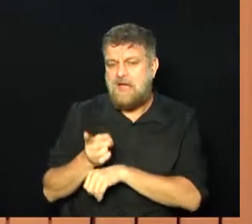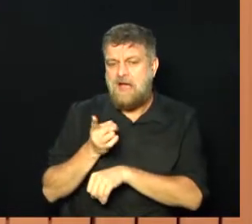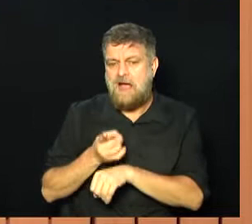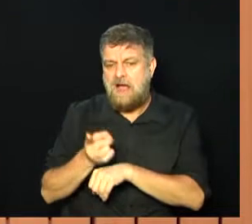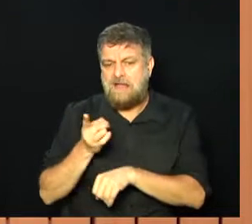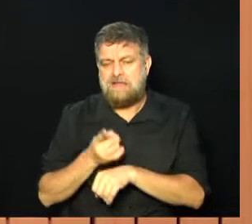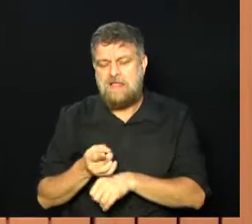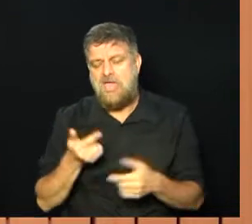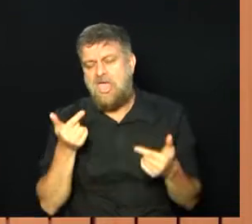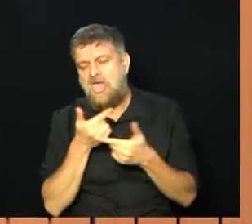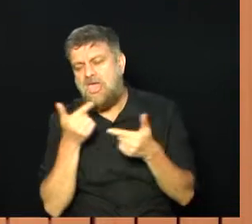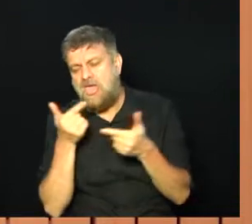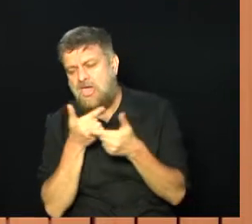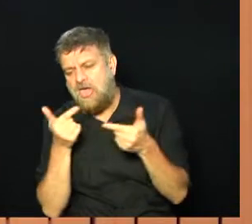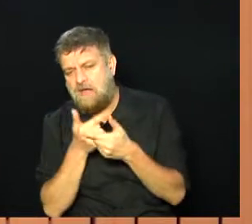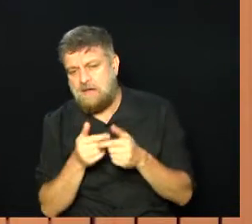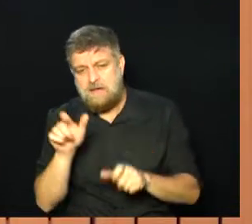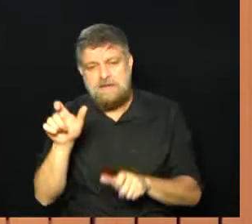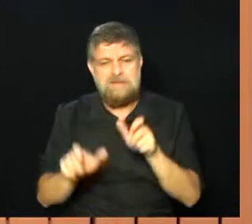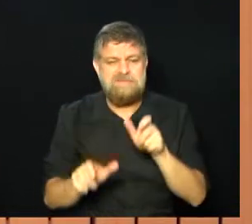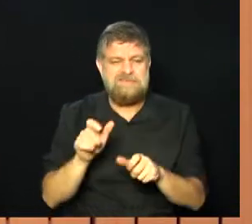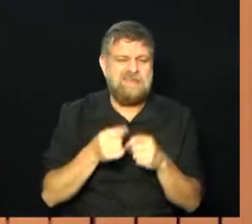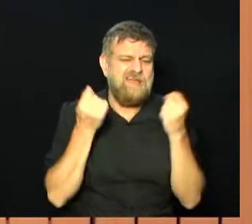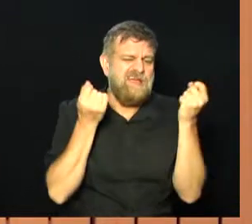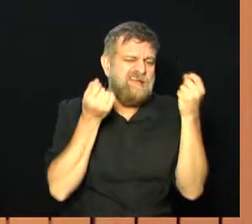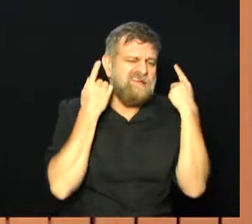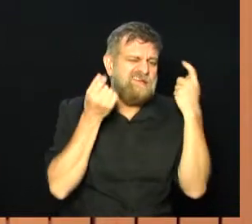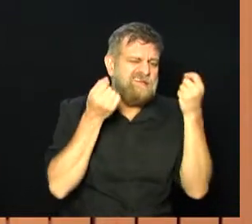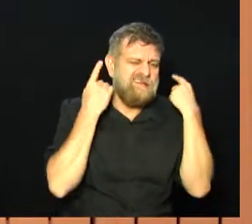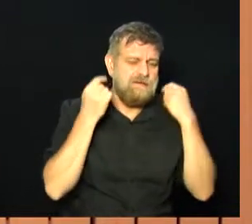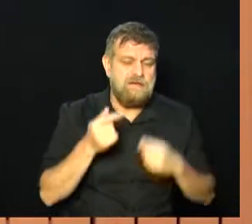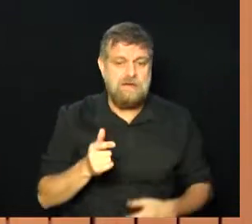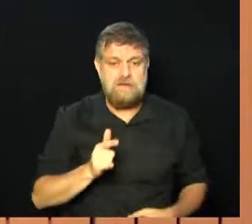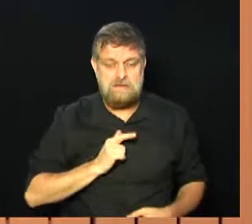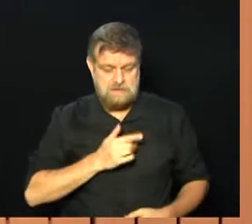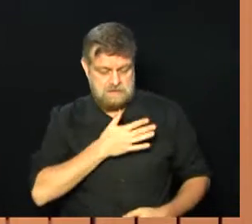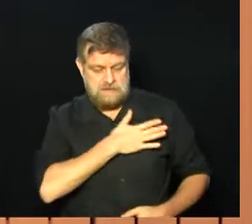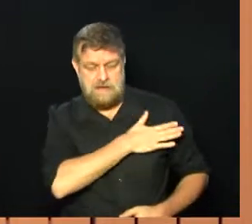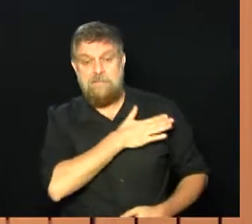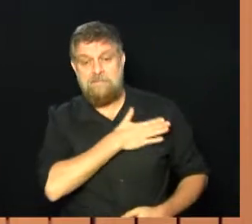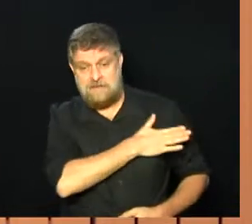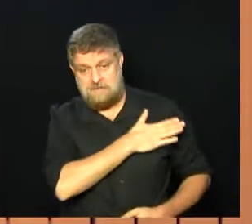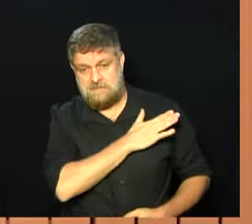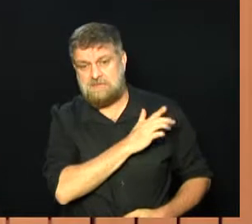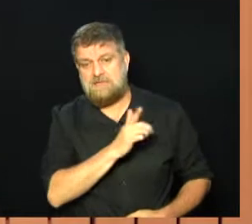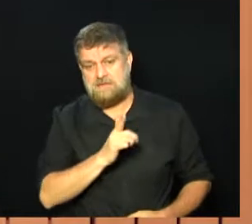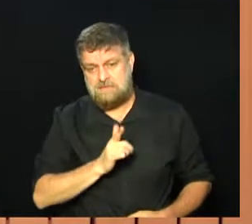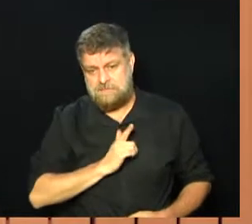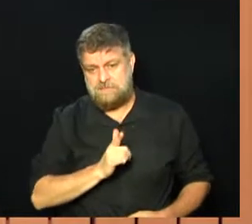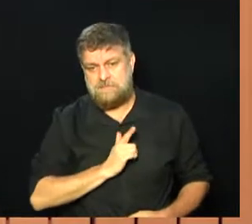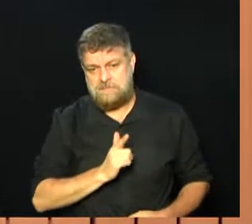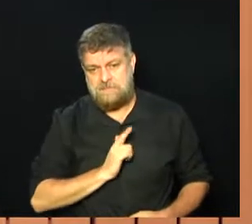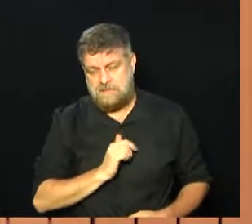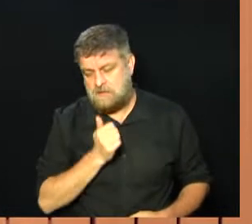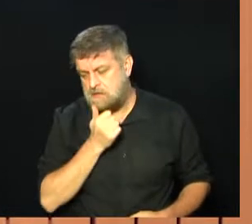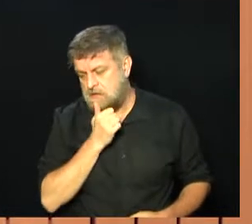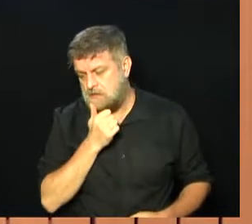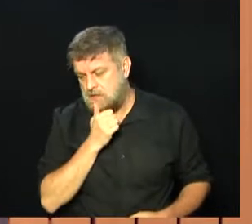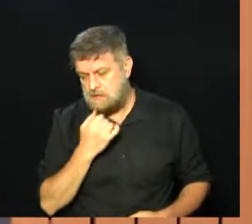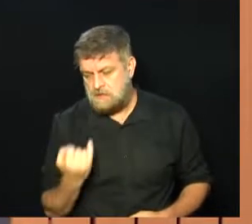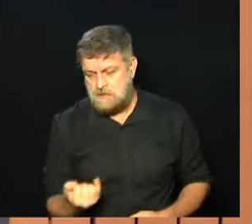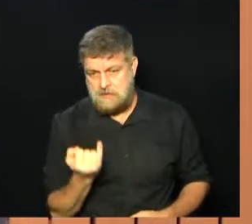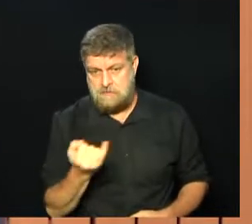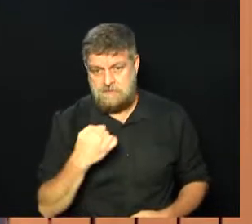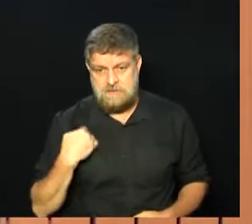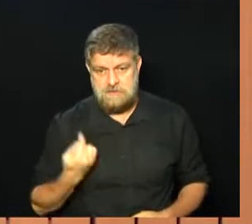muita pessoa não levando a sério, assim, muito preconceito. Eu acho que mais do que brincadeira, o preconceito, eu acho que é importante a gente